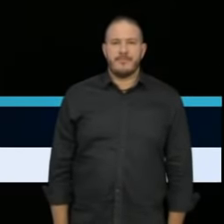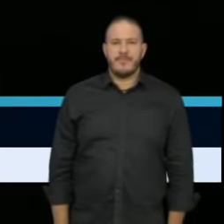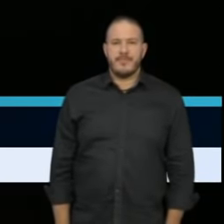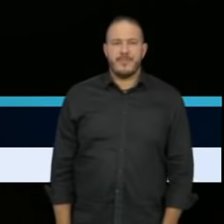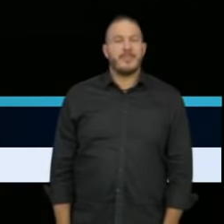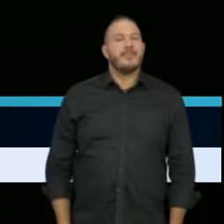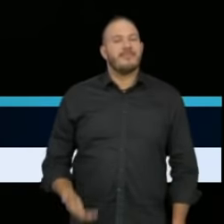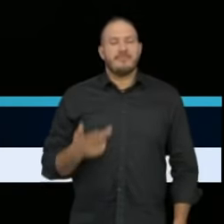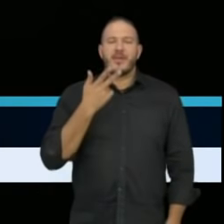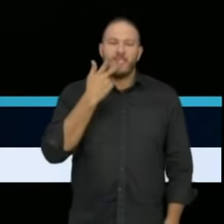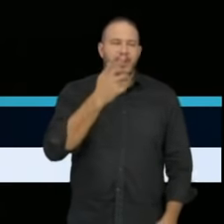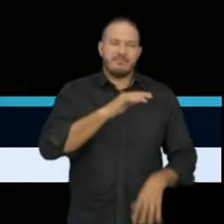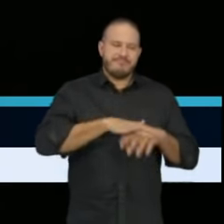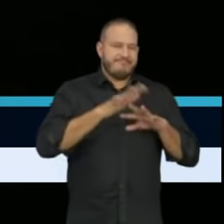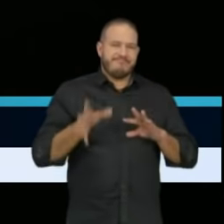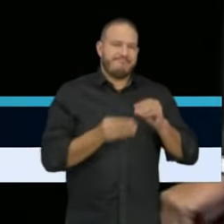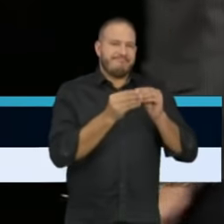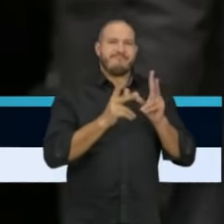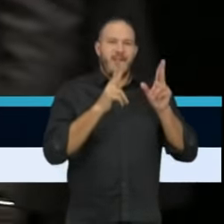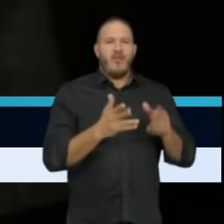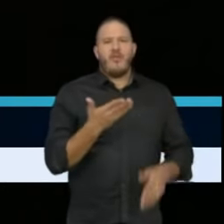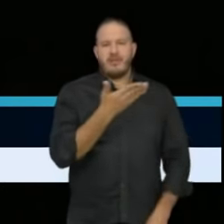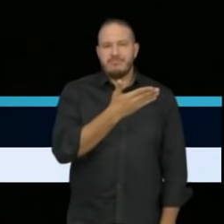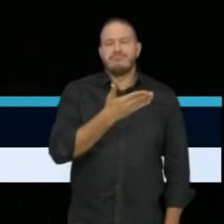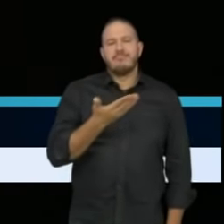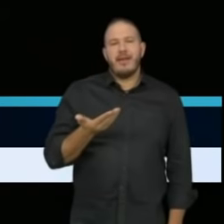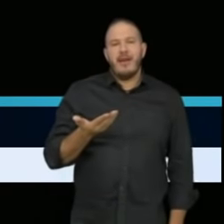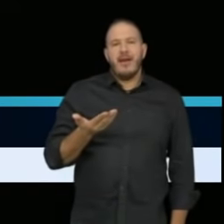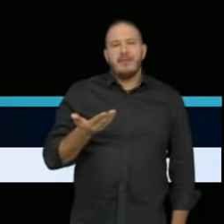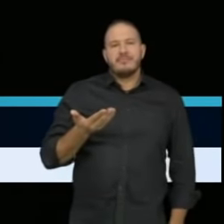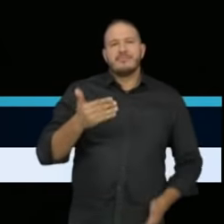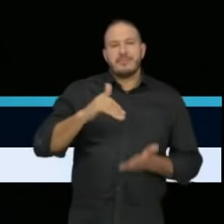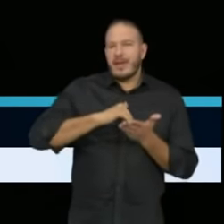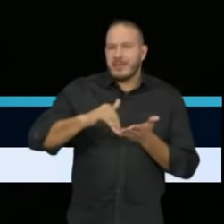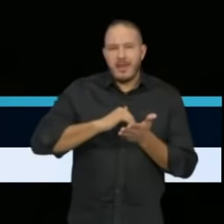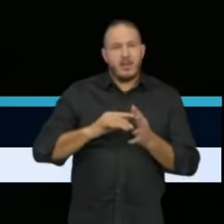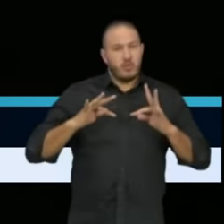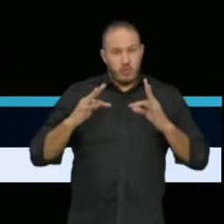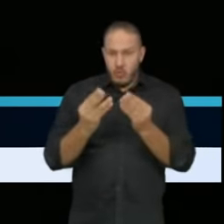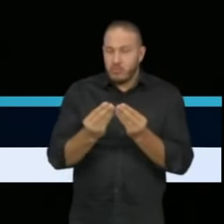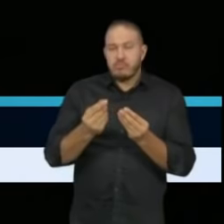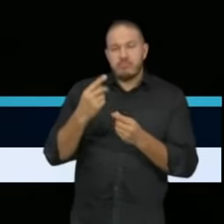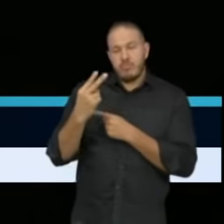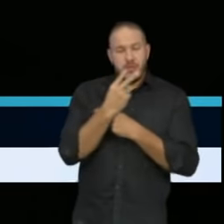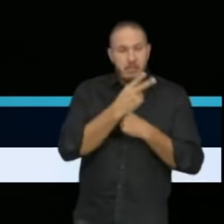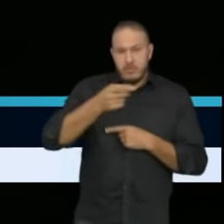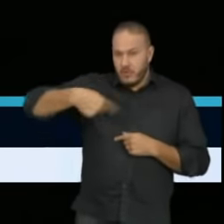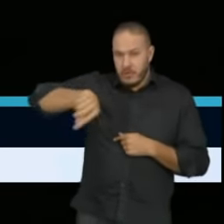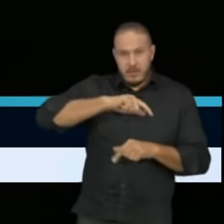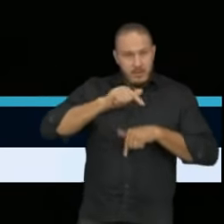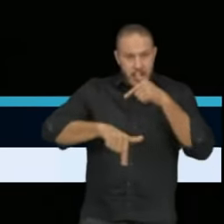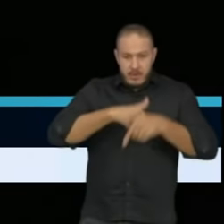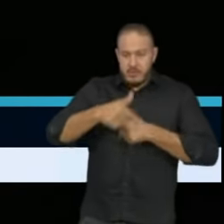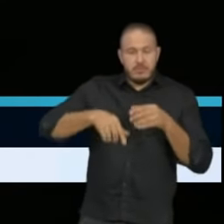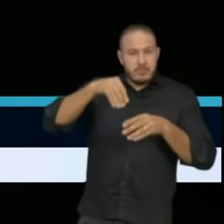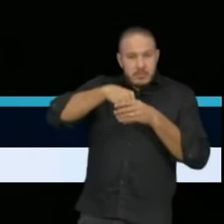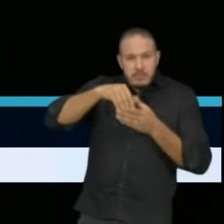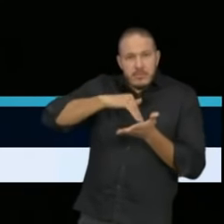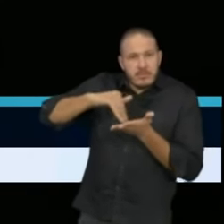reafirmar as palavras do secretário, né, e que todo cuidado, né, nós que trabalhamos na Secretaria de Saúde, né,